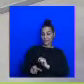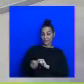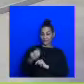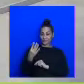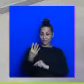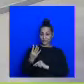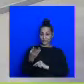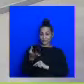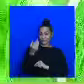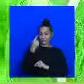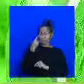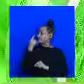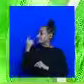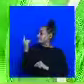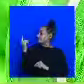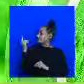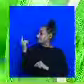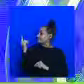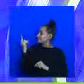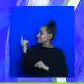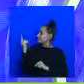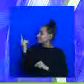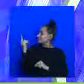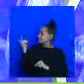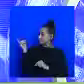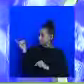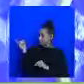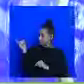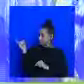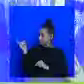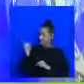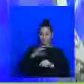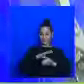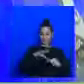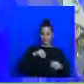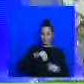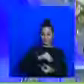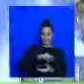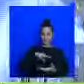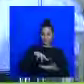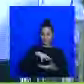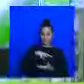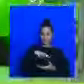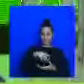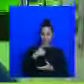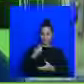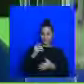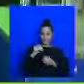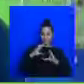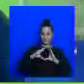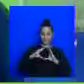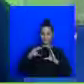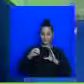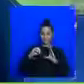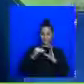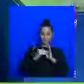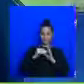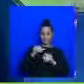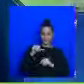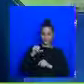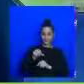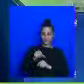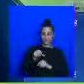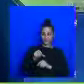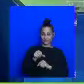número 4. Bola posicionada, valendo. Globo recarregado, embaralhando 10 bolas numeradas de 0 a